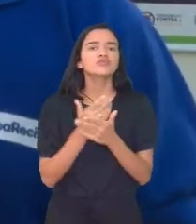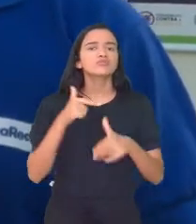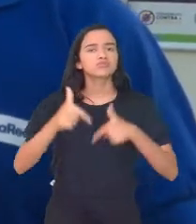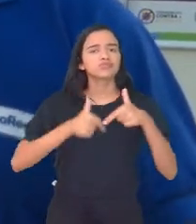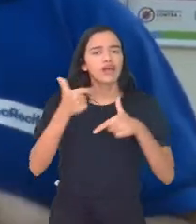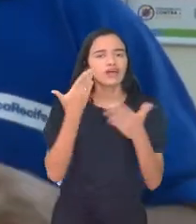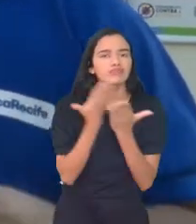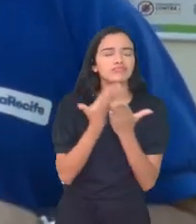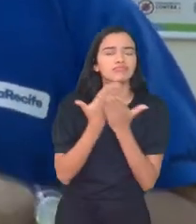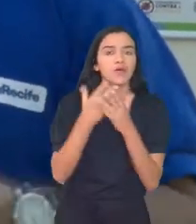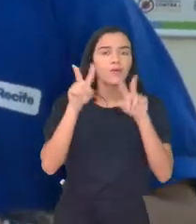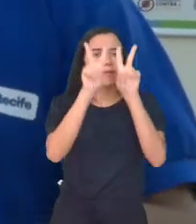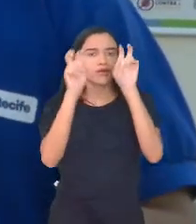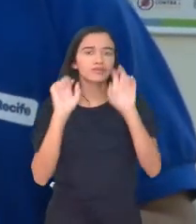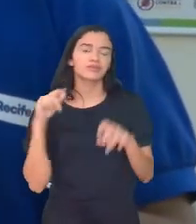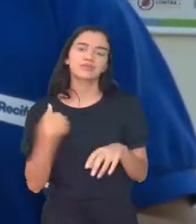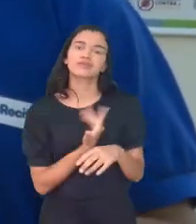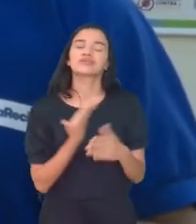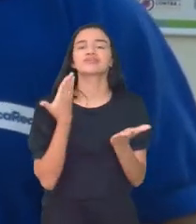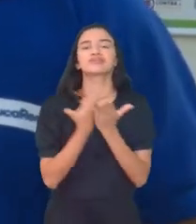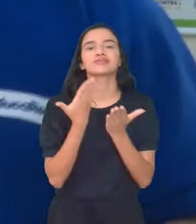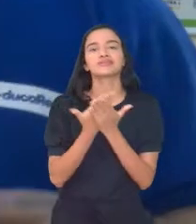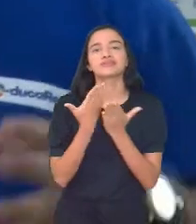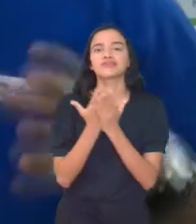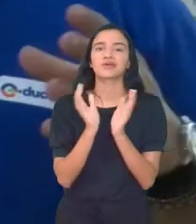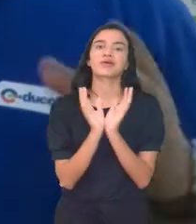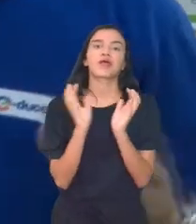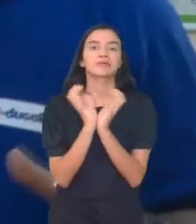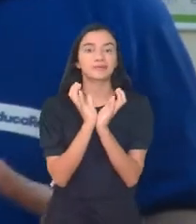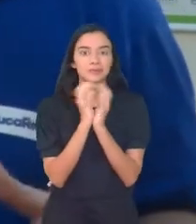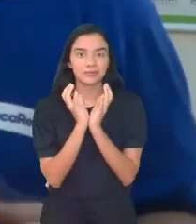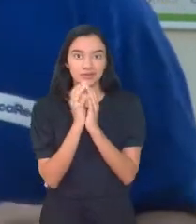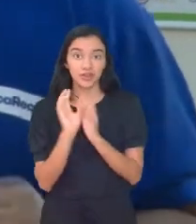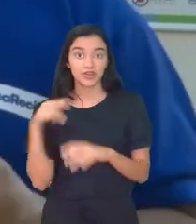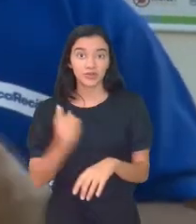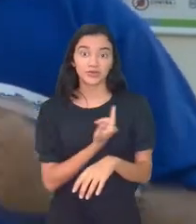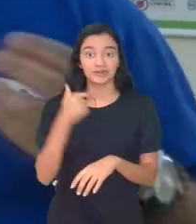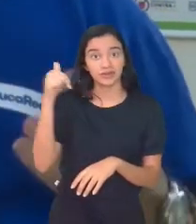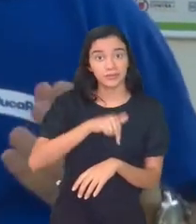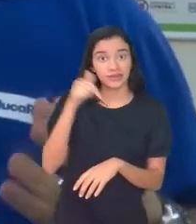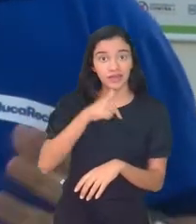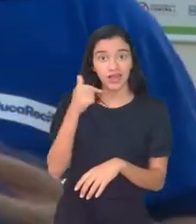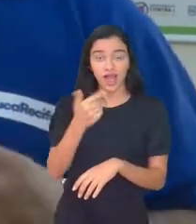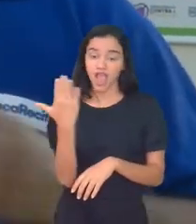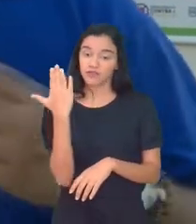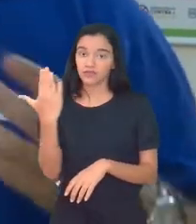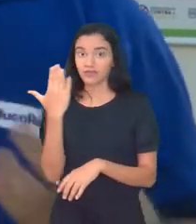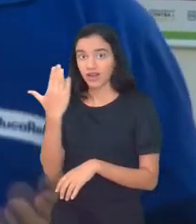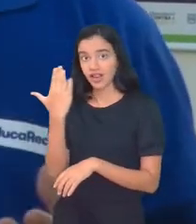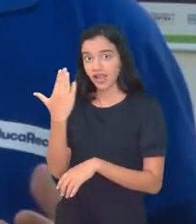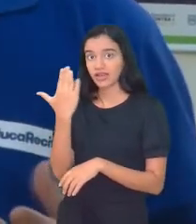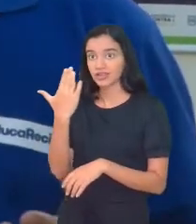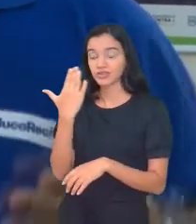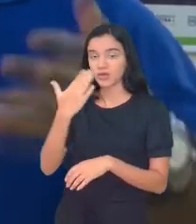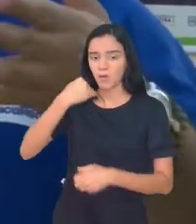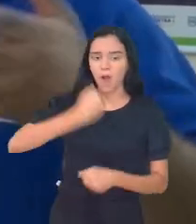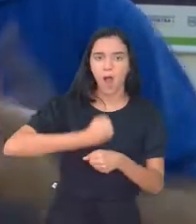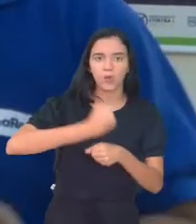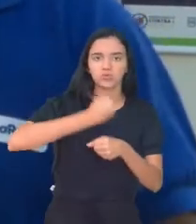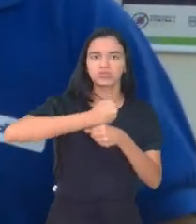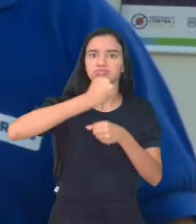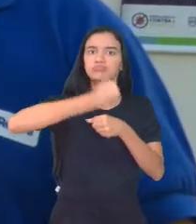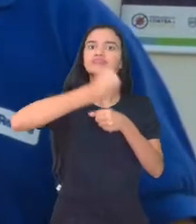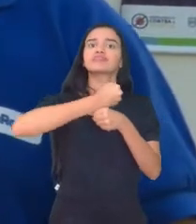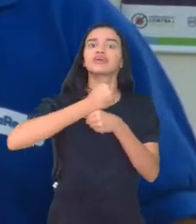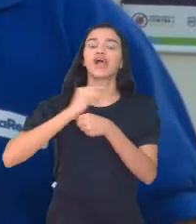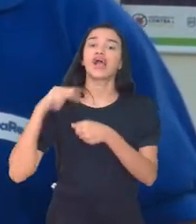bem interessante para a nossa aula de História do Recife. E nós estamos aqui em frente a uma construção